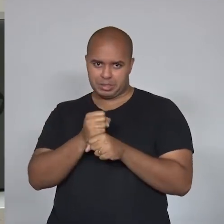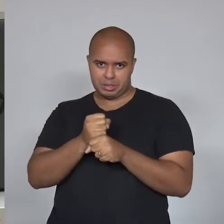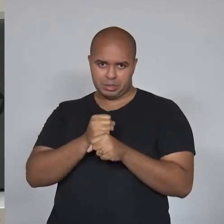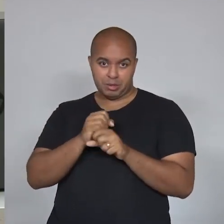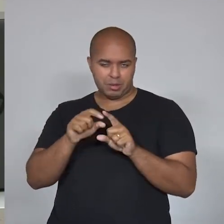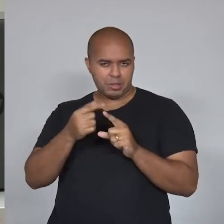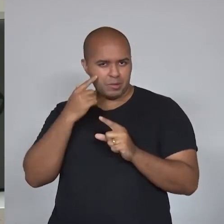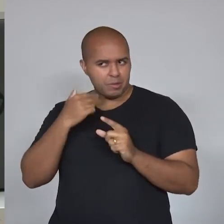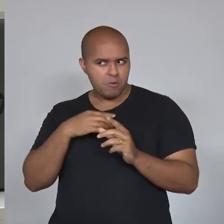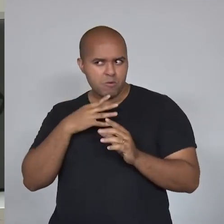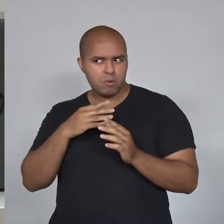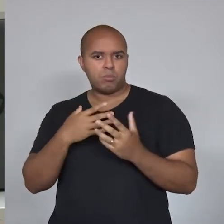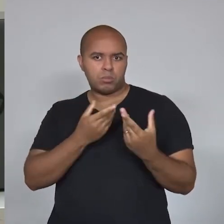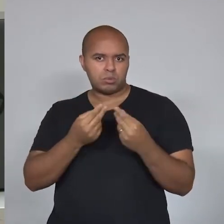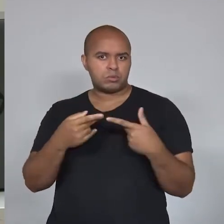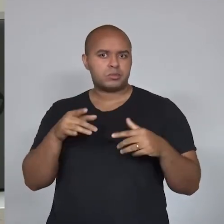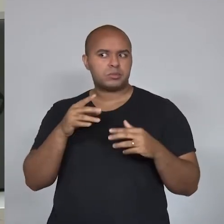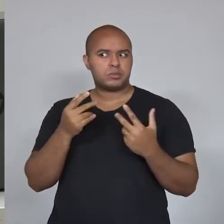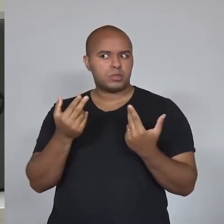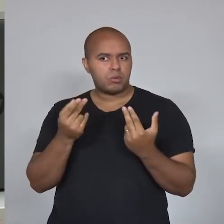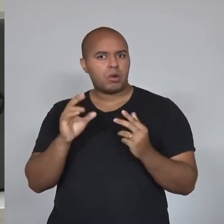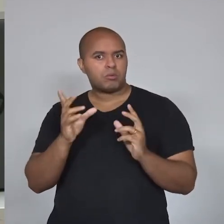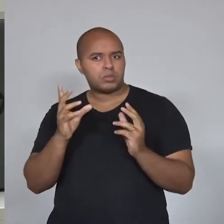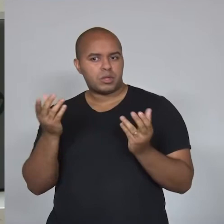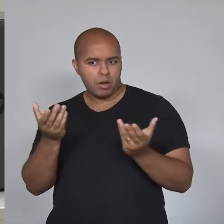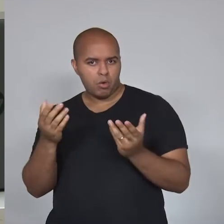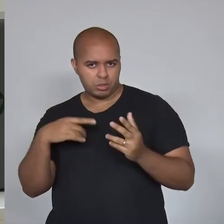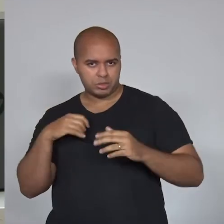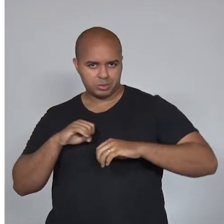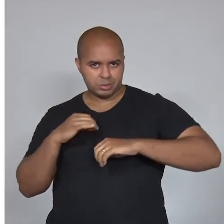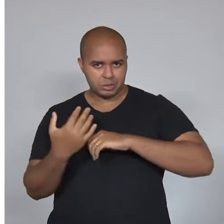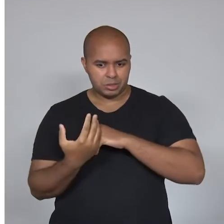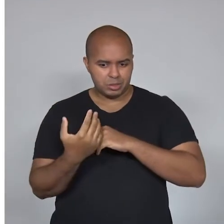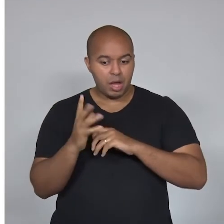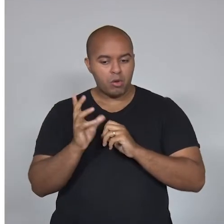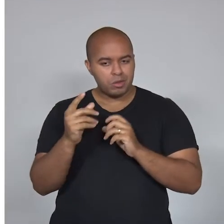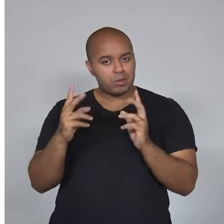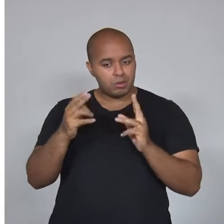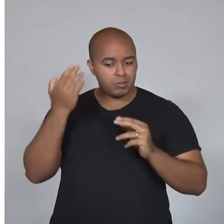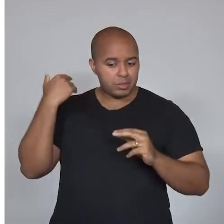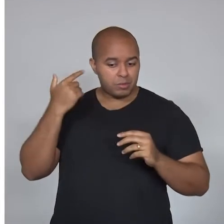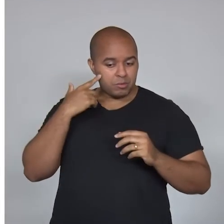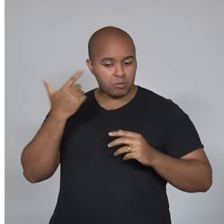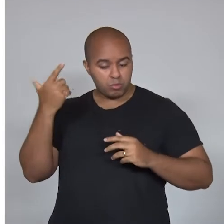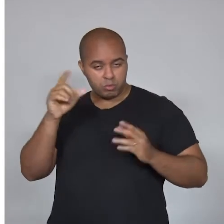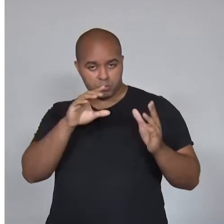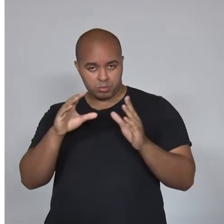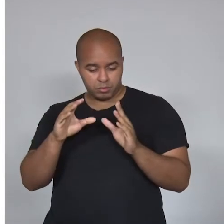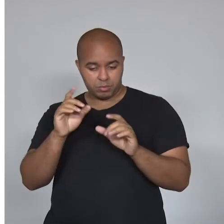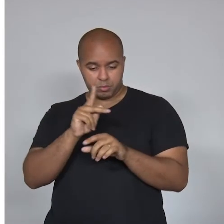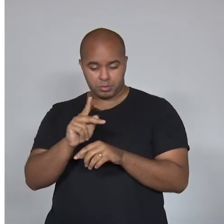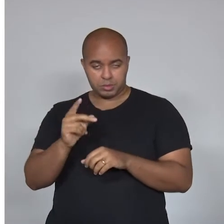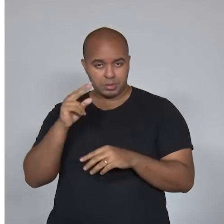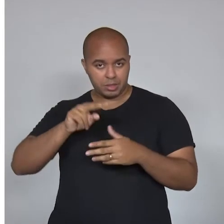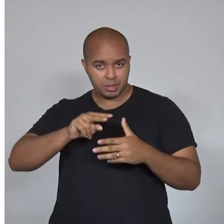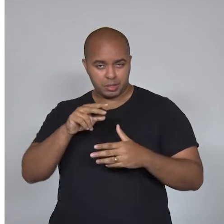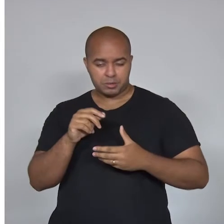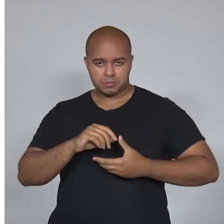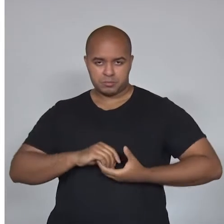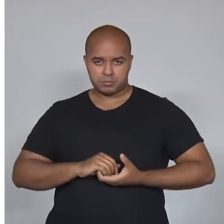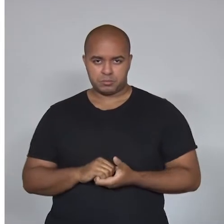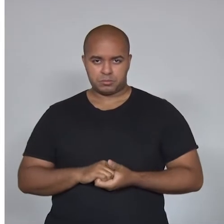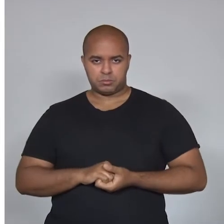mas você vai reconhecer muitas coisas que estão acontecendo agora. Segundo parágrafo. There had been